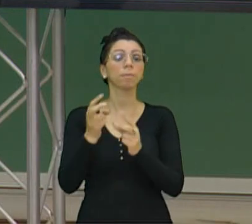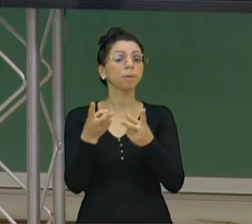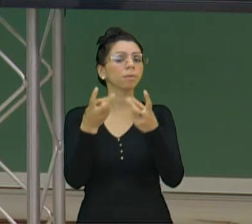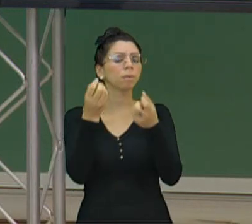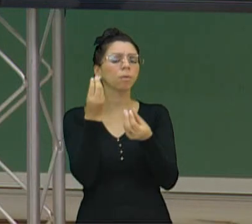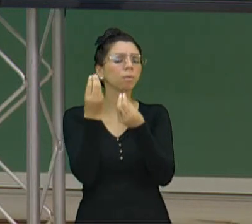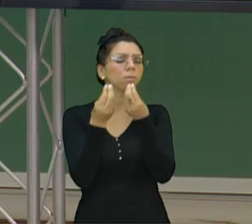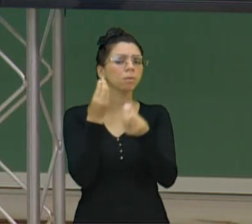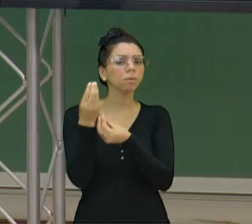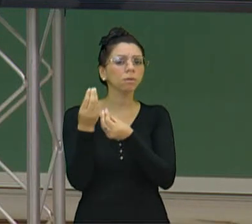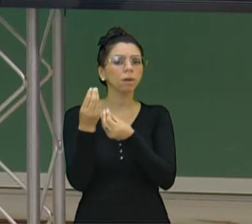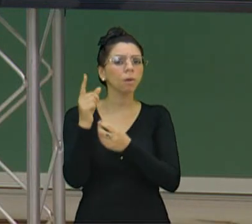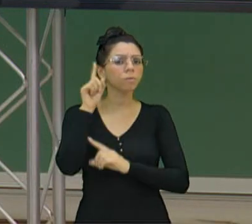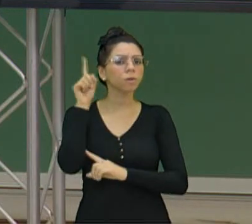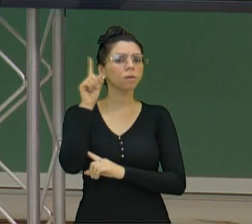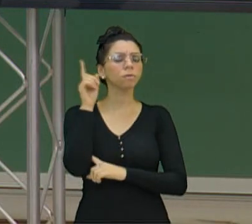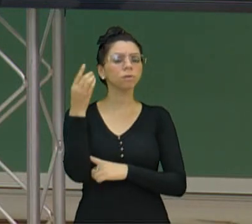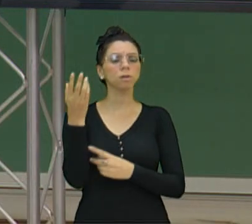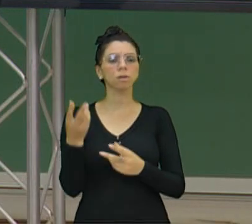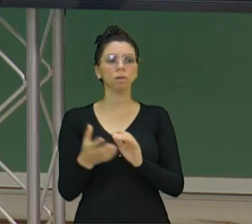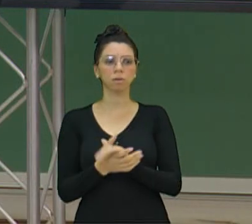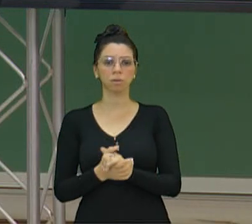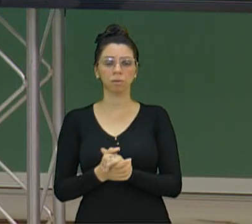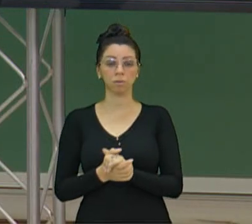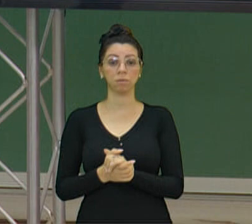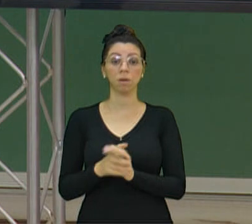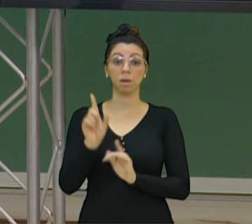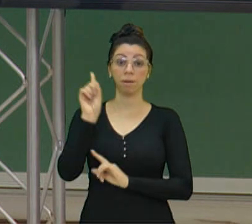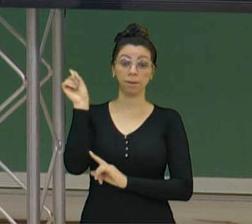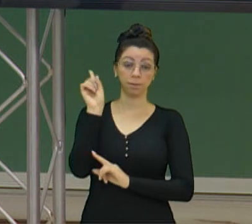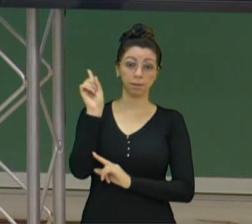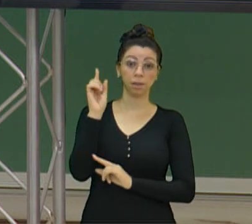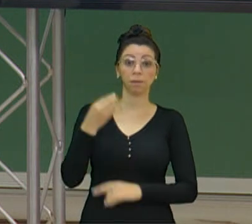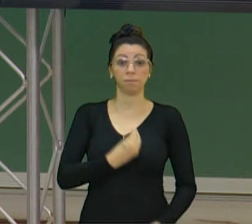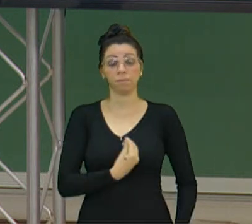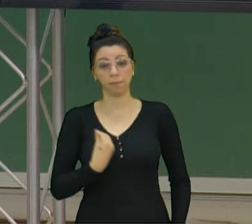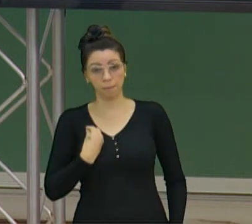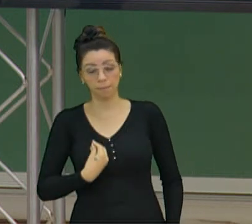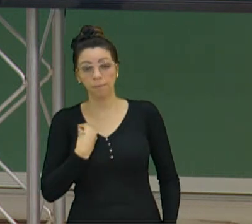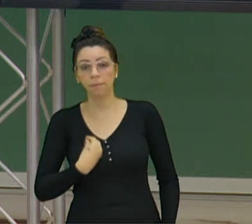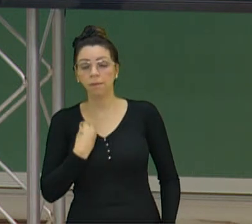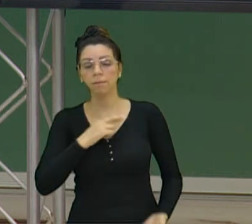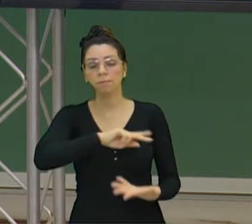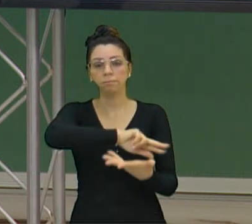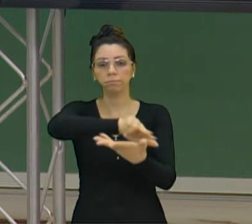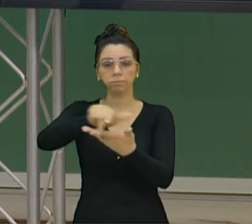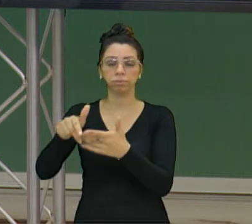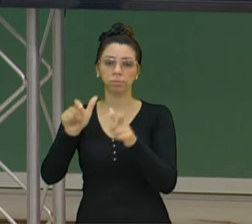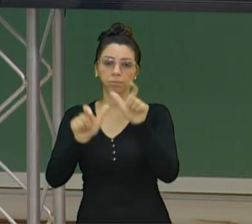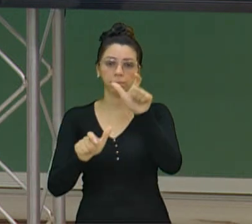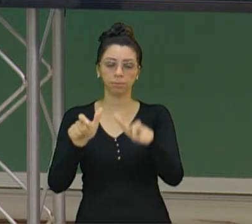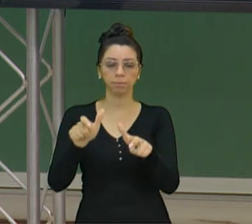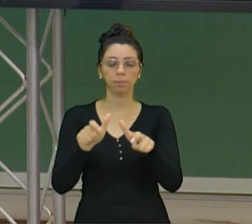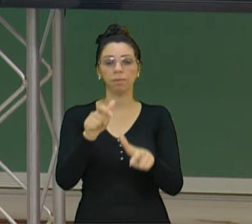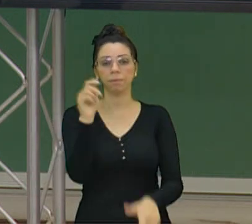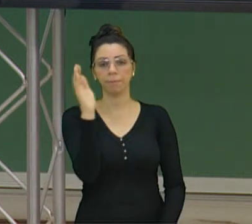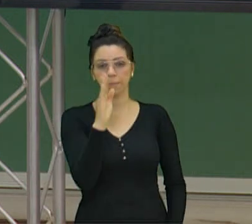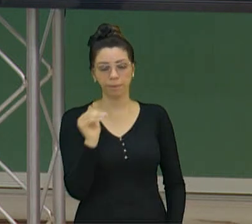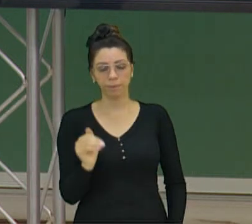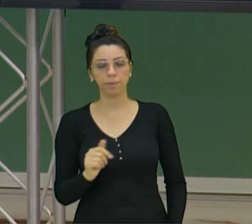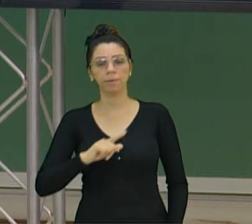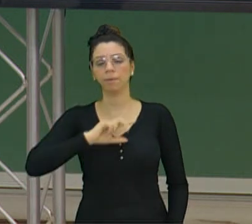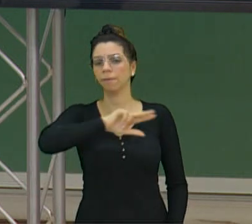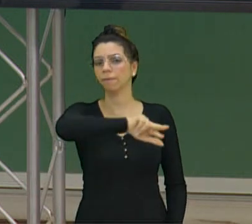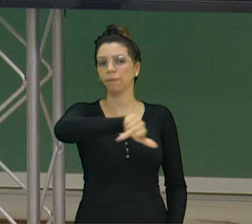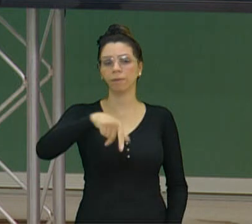vocês. Então essa é uma forma que o tambor está presente no cotidiano de muitas pessoas em diferentes lugares no Brasil, que nós temos